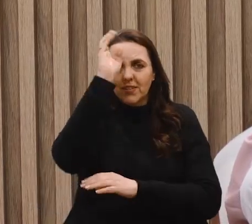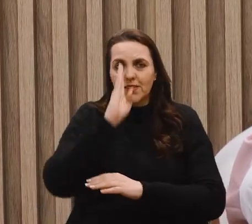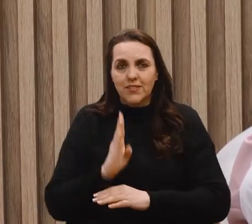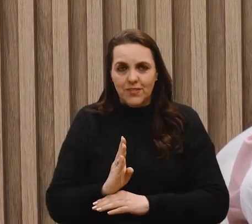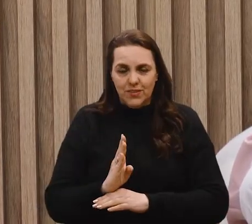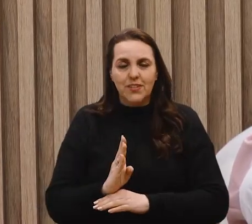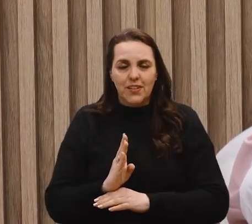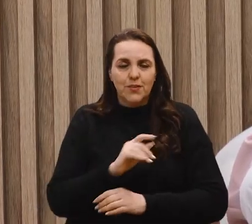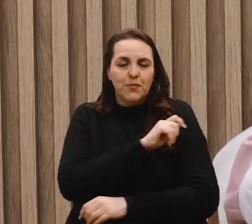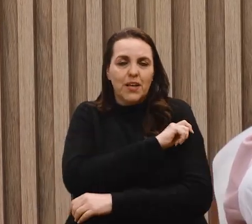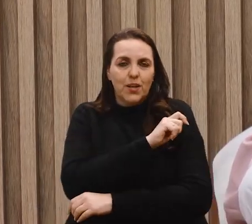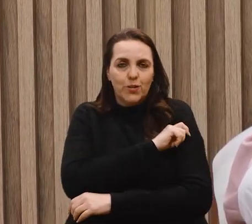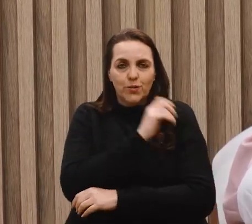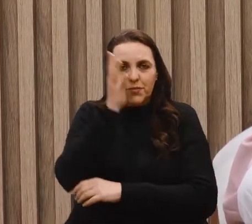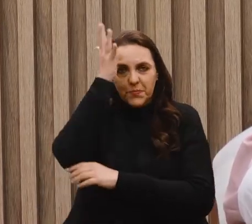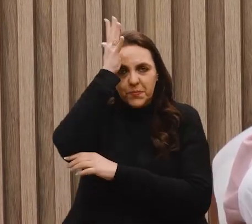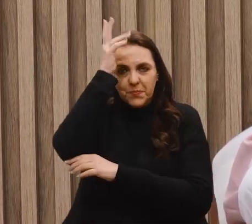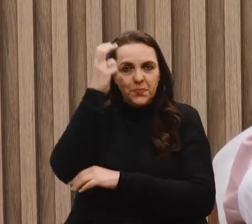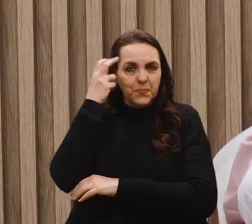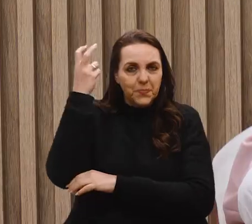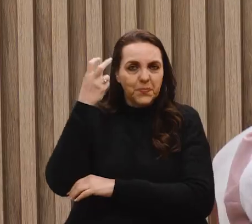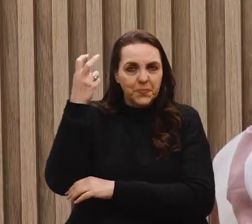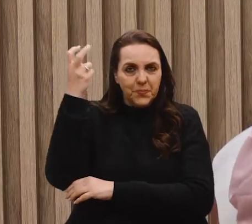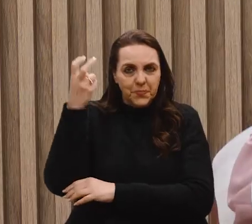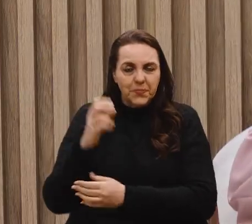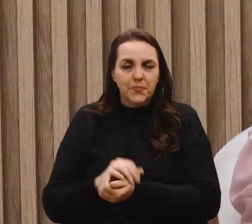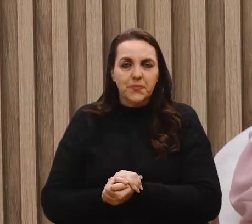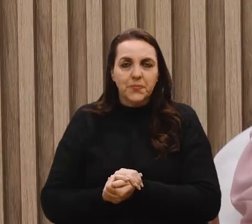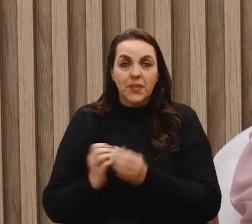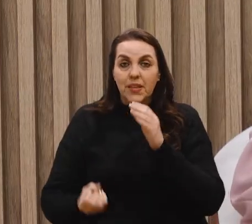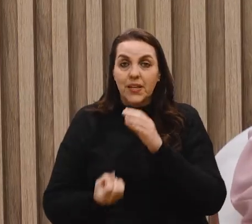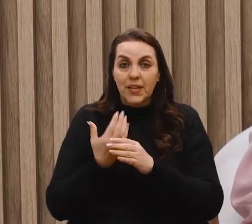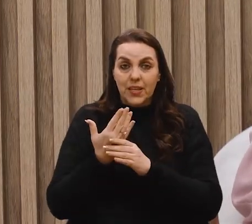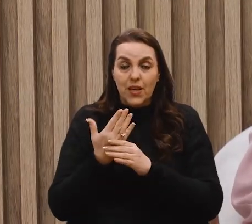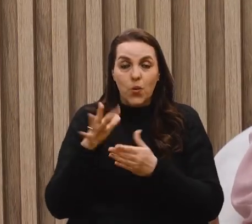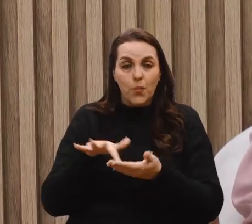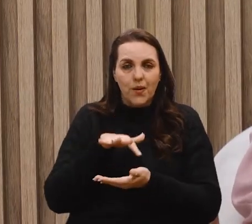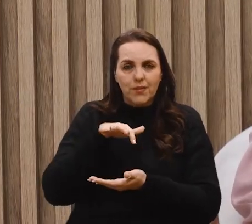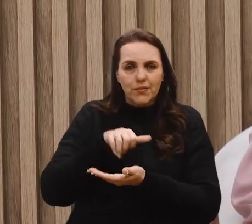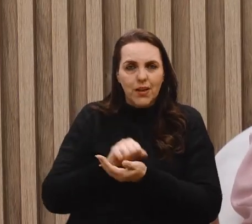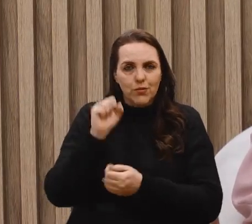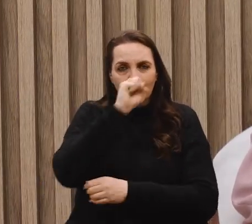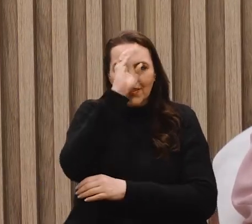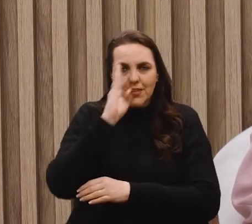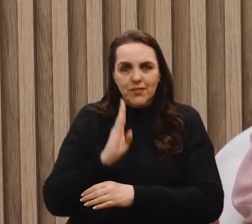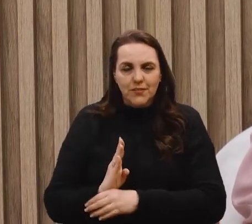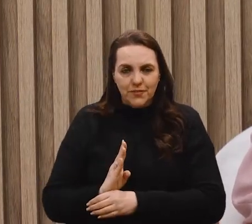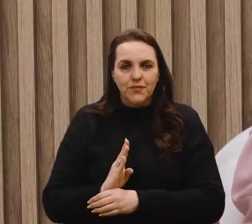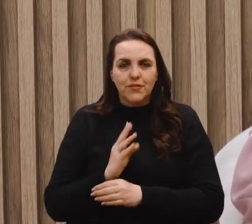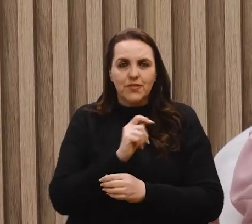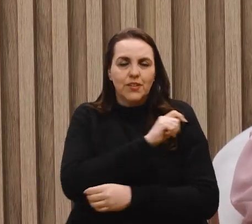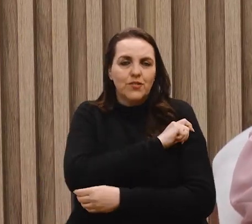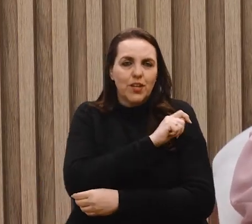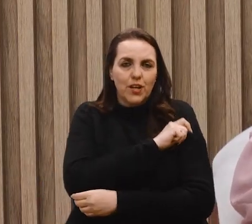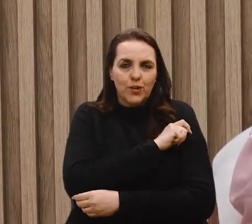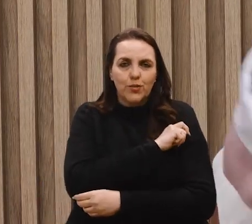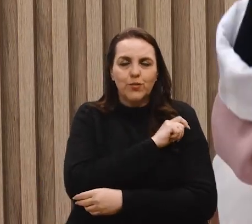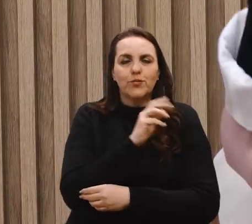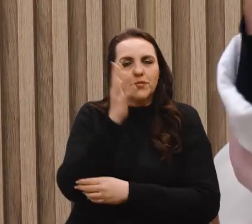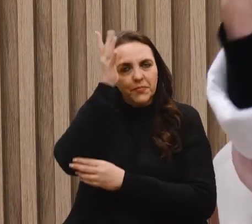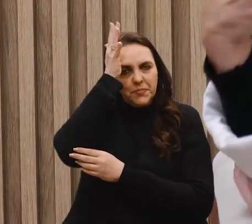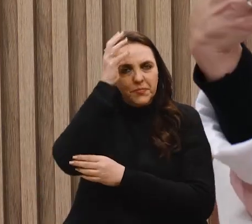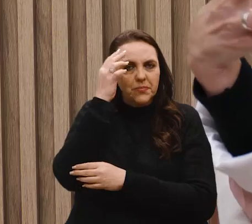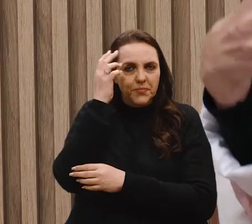com Altas Habilidades ou Superdotação e cria o Cadastro Nacional de Estudantes com Altas Habilidades ou